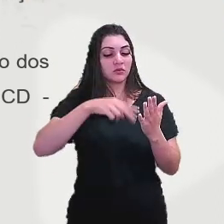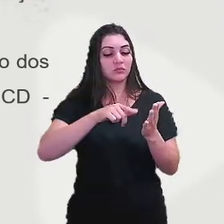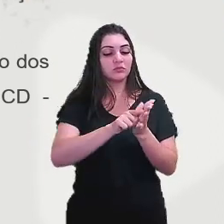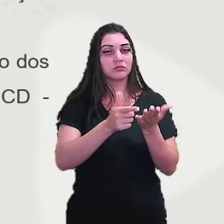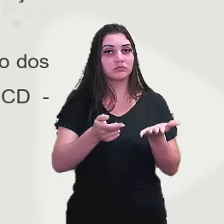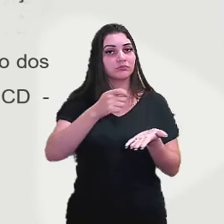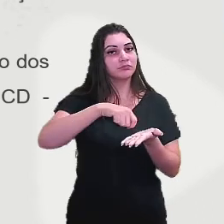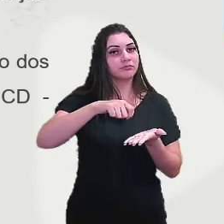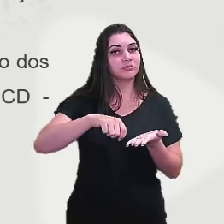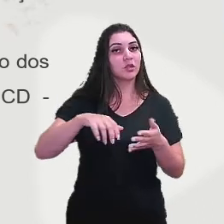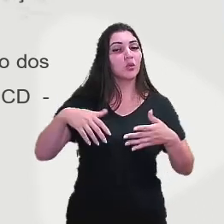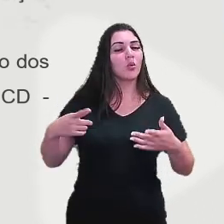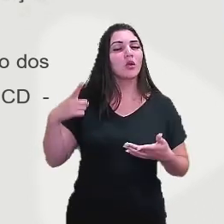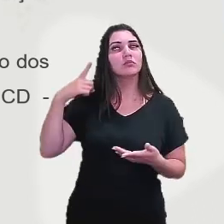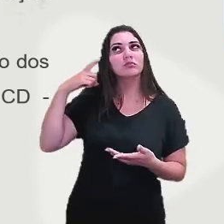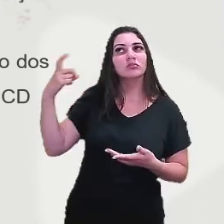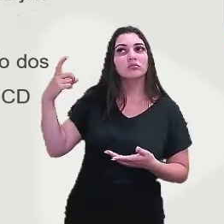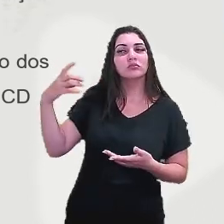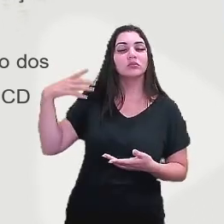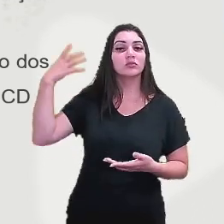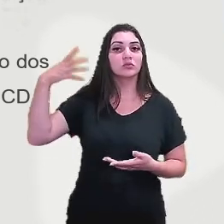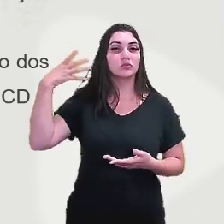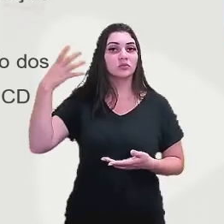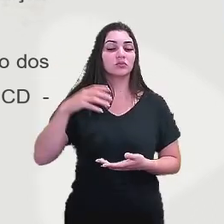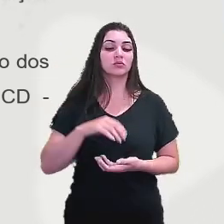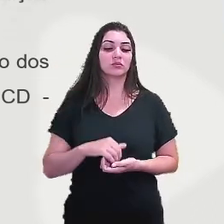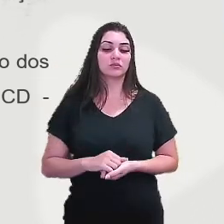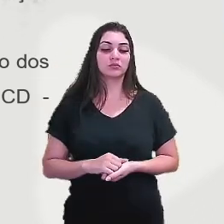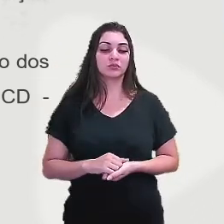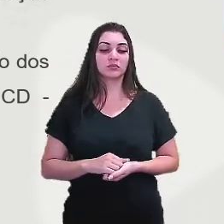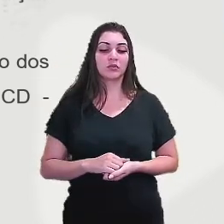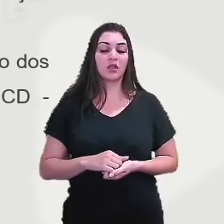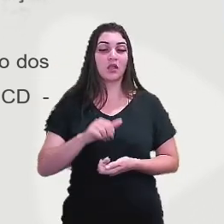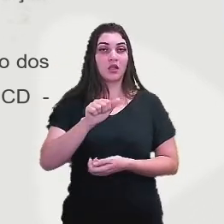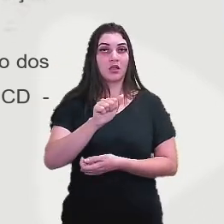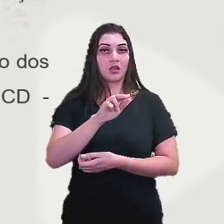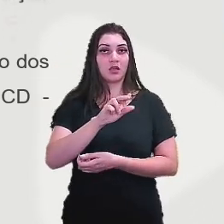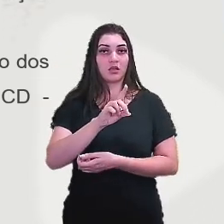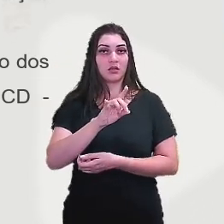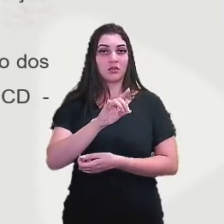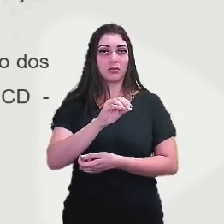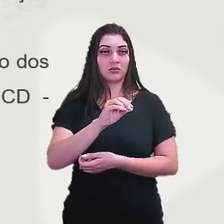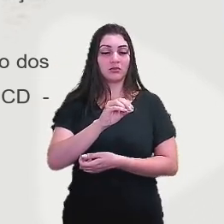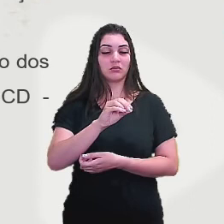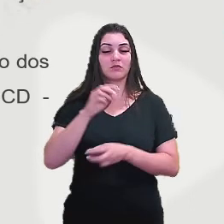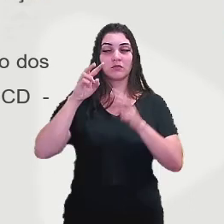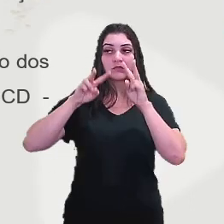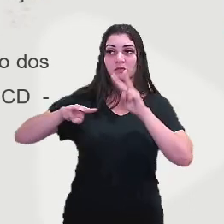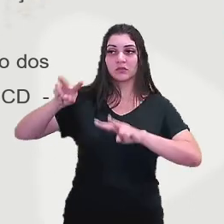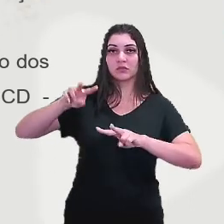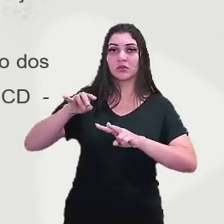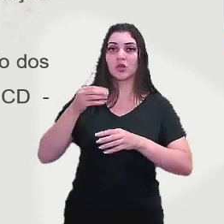Quando estamos escutando, os sonoros. Audiovisuais,